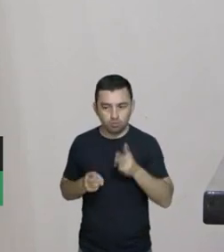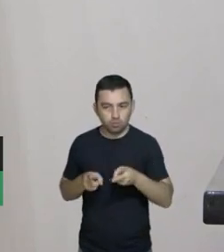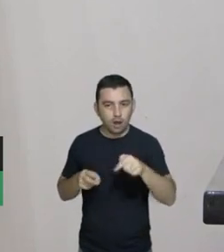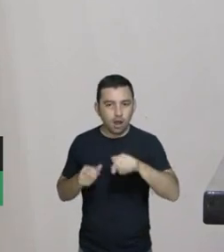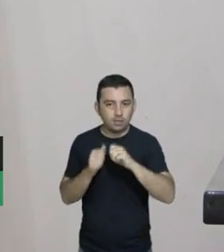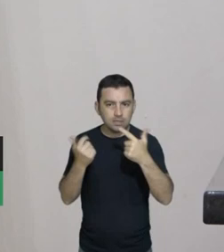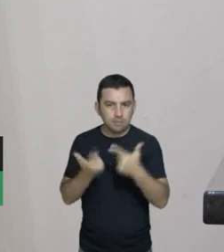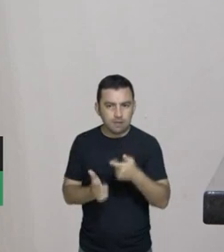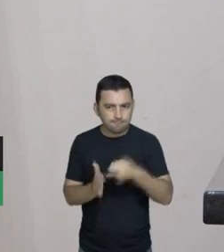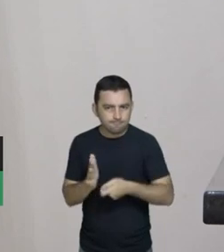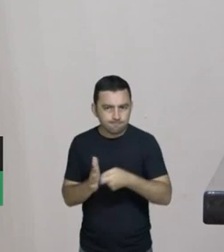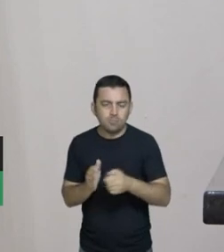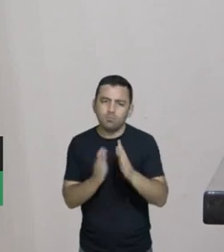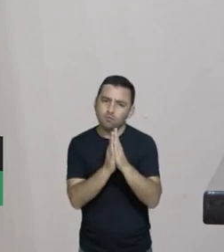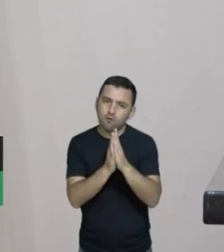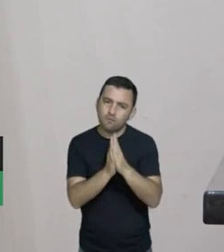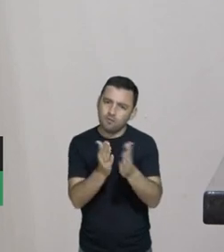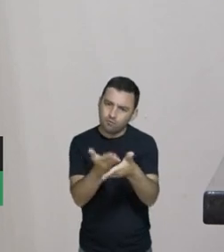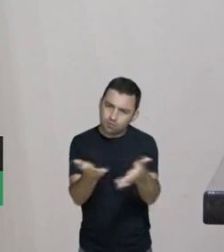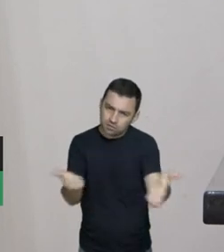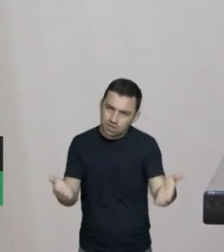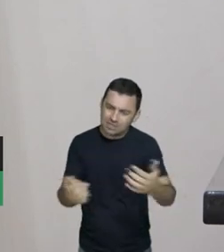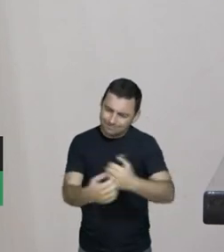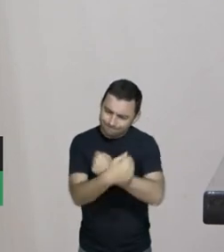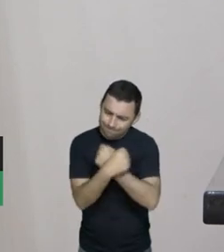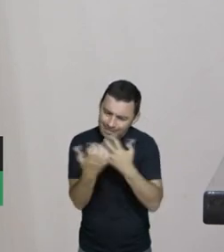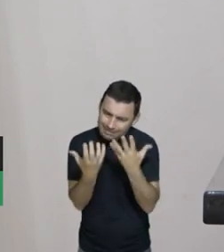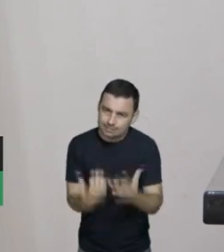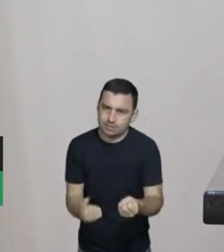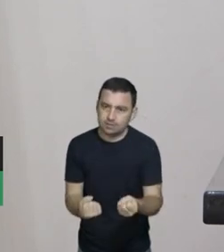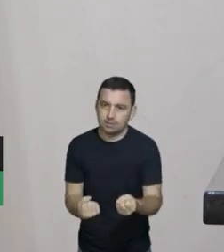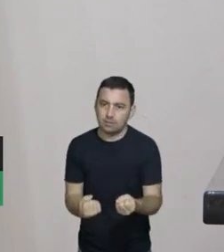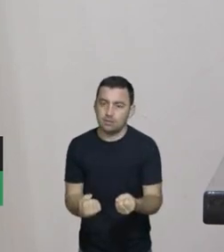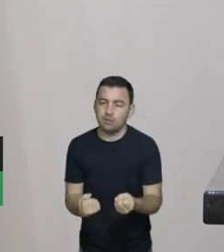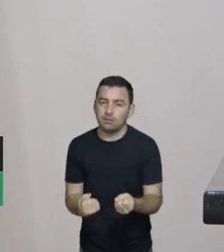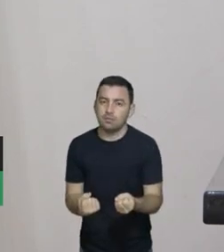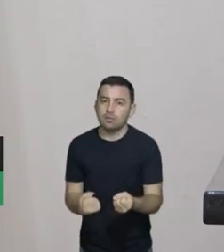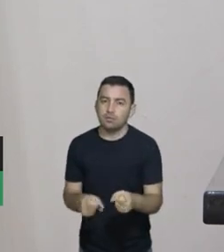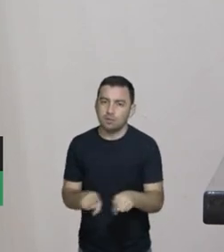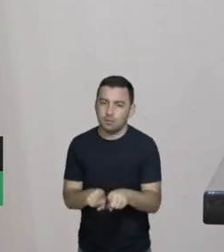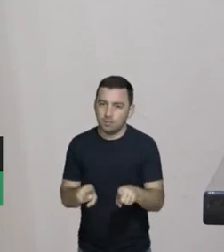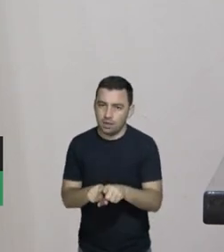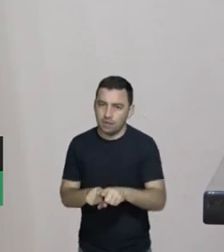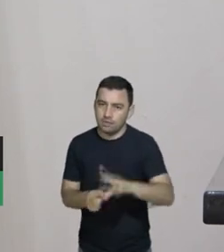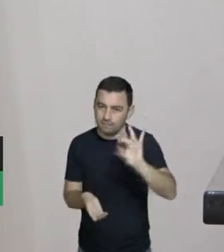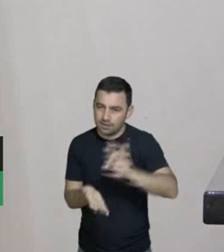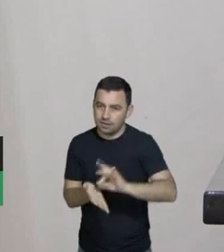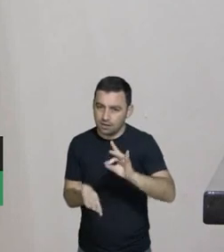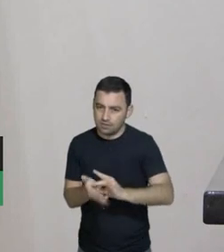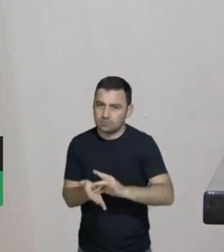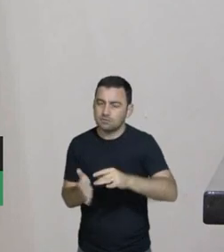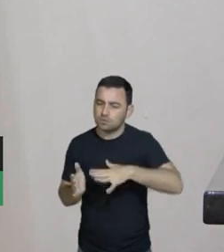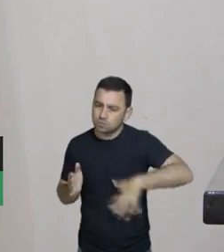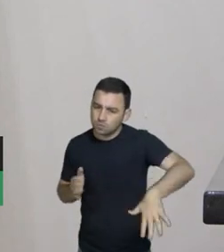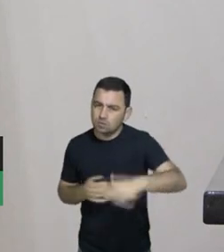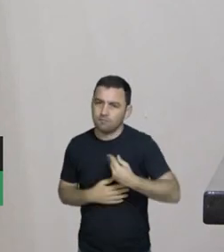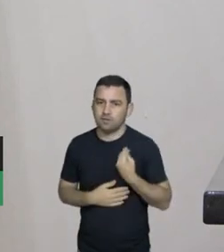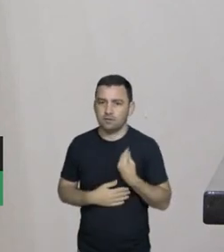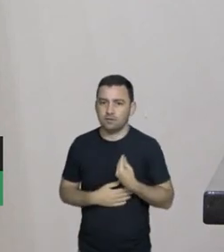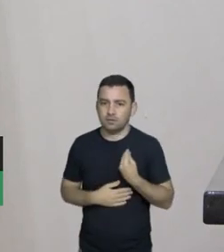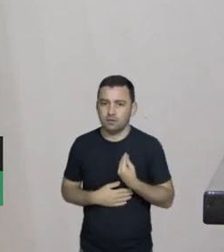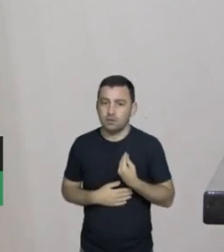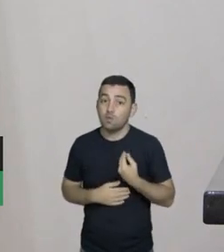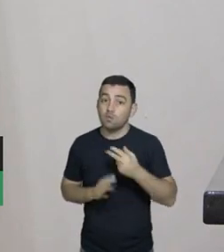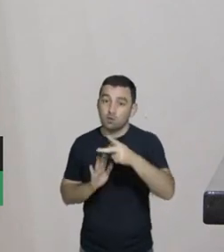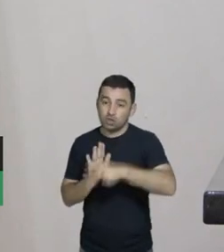deputados possam abraçar o transporte marítimo e fazer dessa bandeira uma realidade para as nossas vidas. Esse